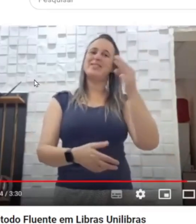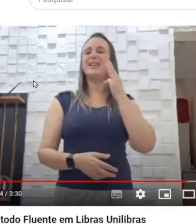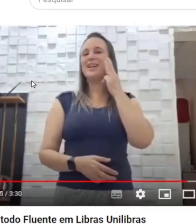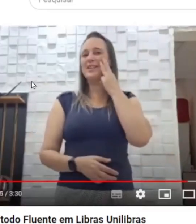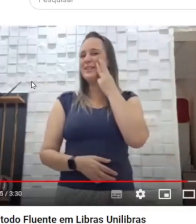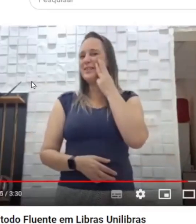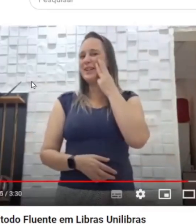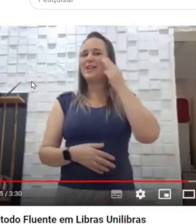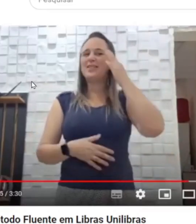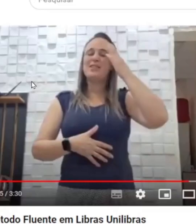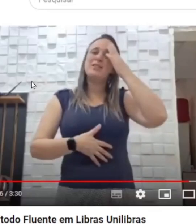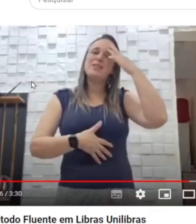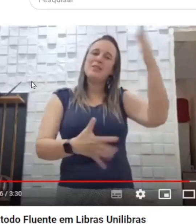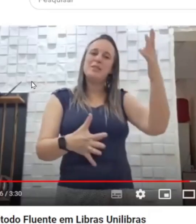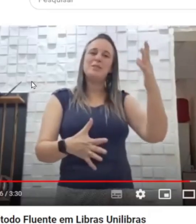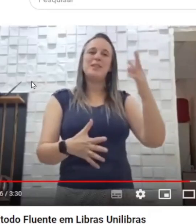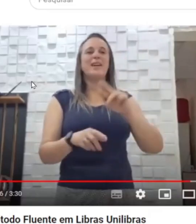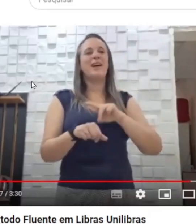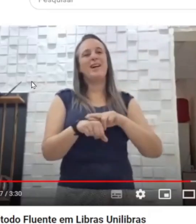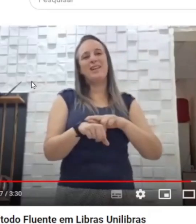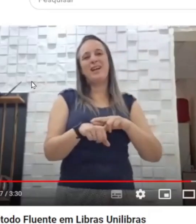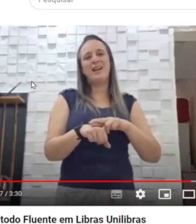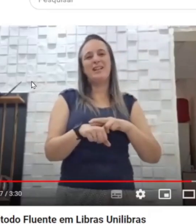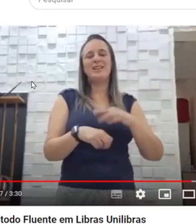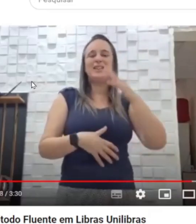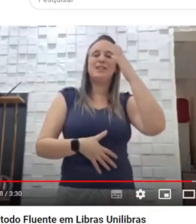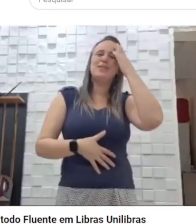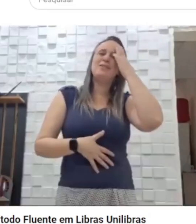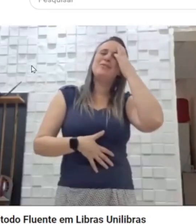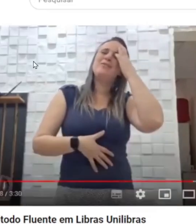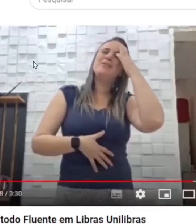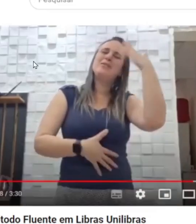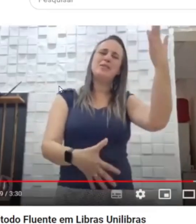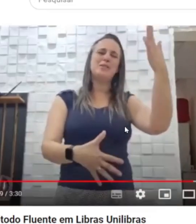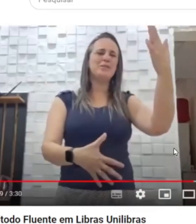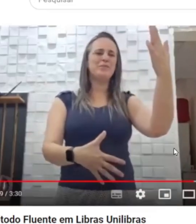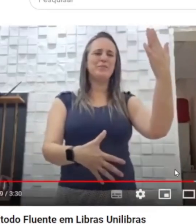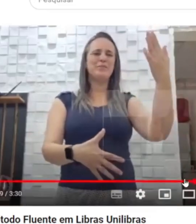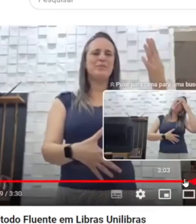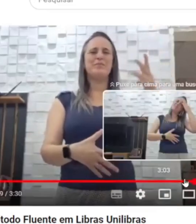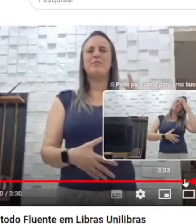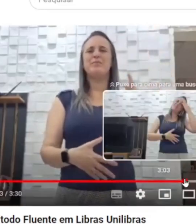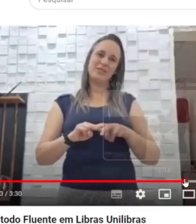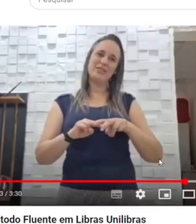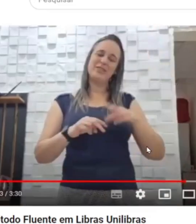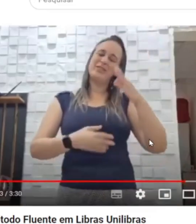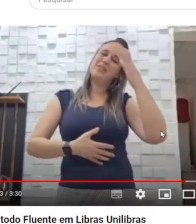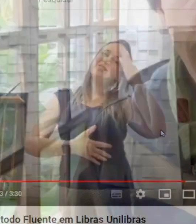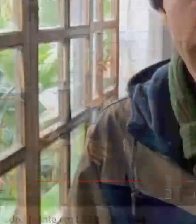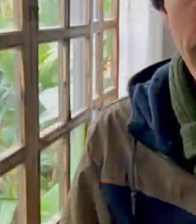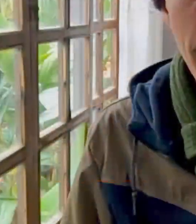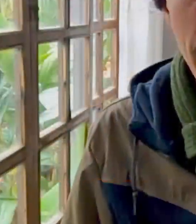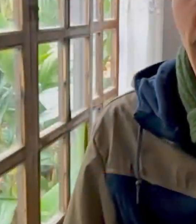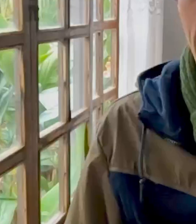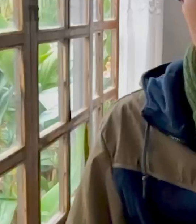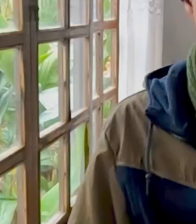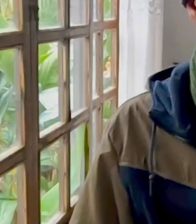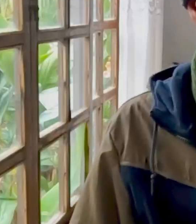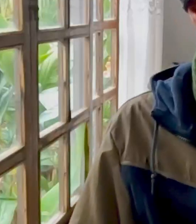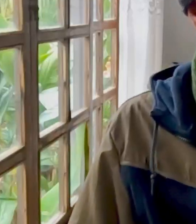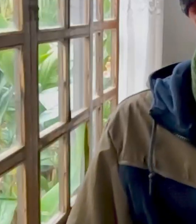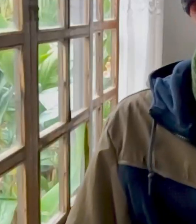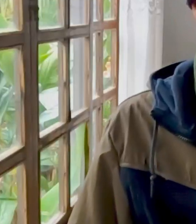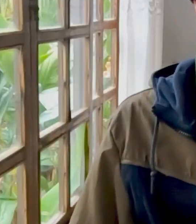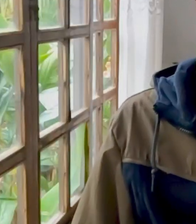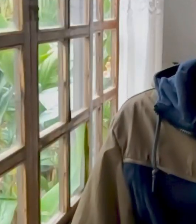como intérprete de Libras e trazendo essa possibilidade de comunicação para outras pessoas surdas também. Percebe? Ou